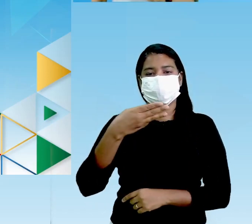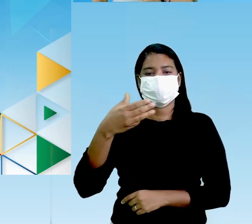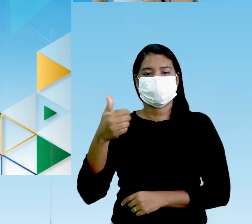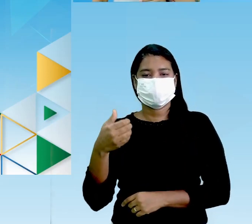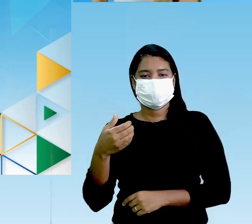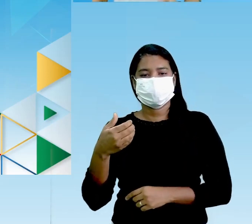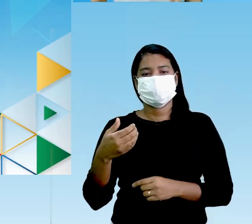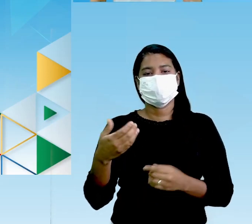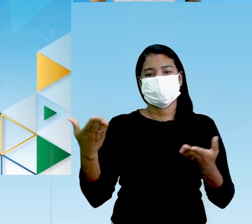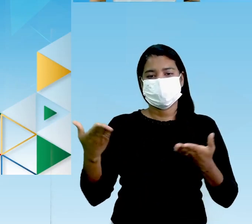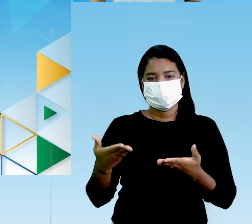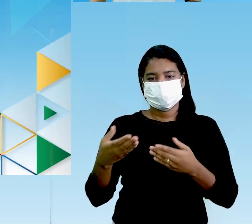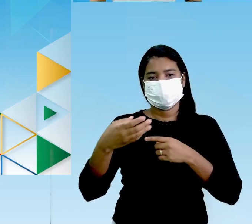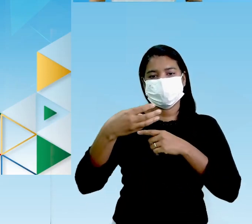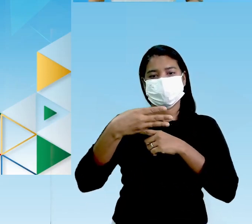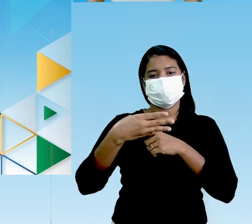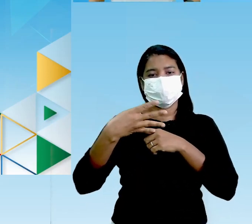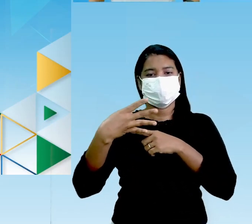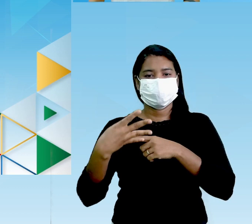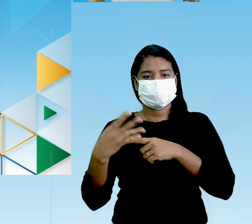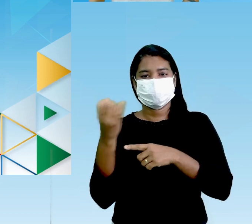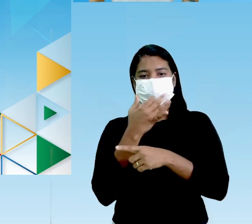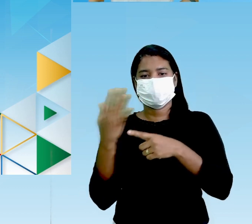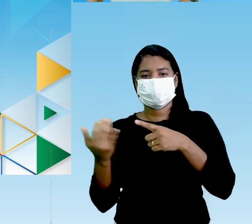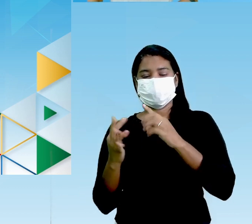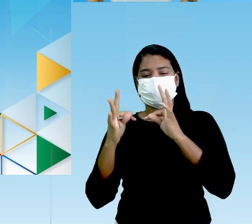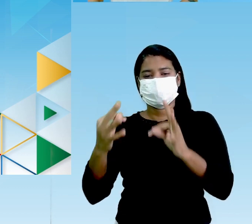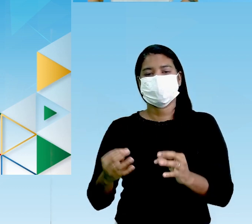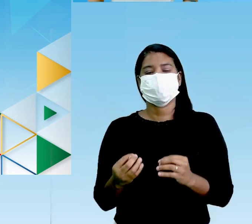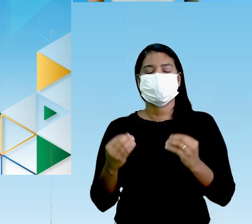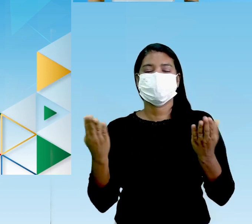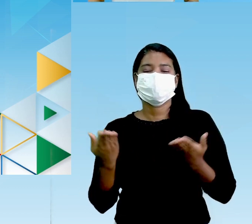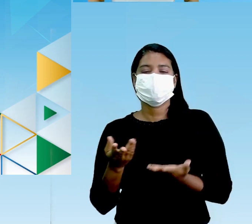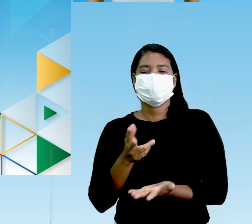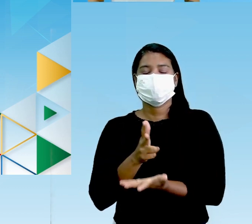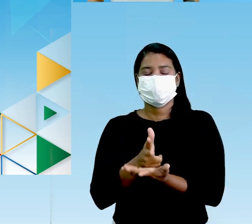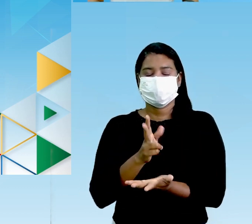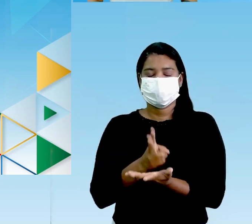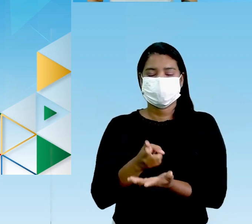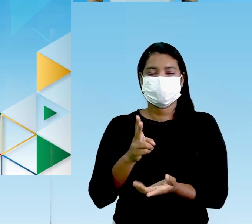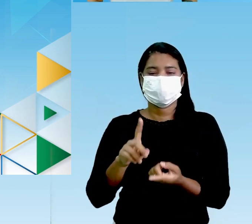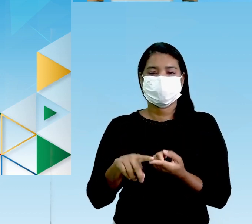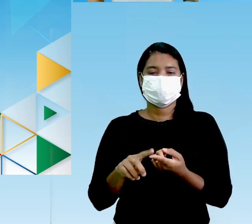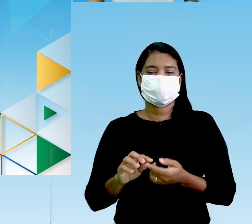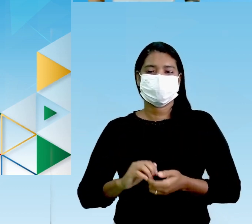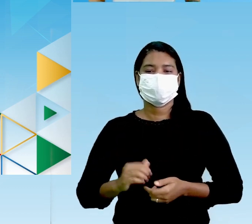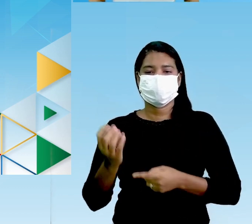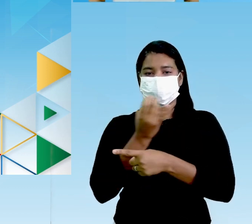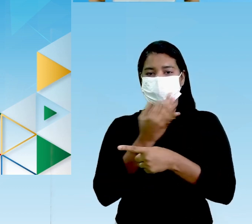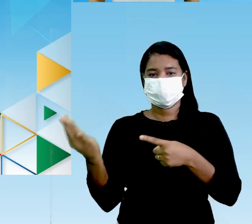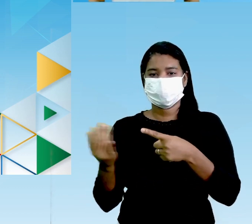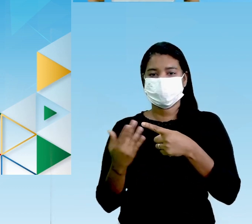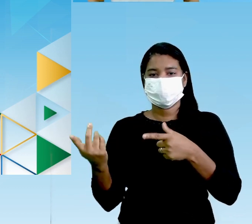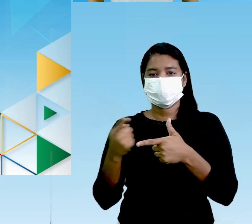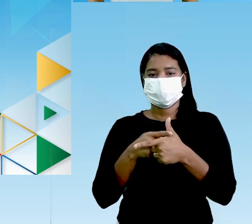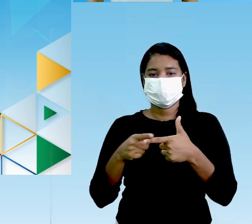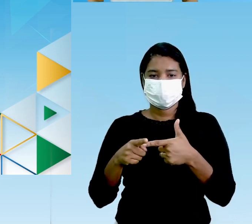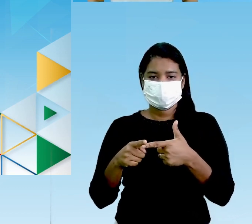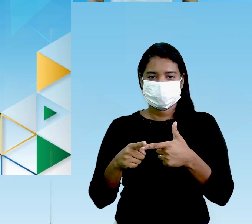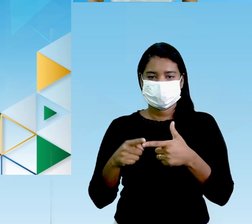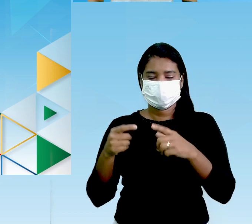conosco. Fração, parte todo. Não esquece que a gente sempre dá ênfase que fração tem suas subdivisões, né?